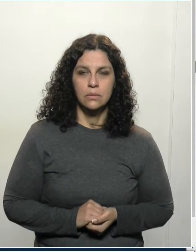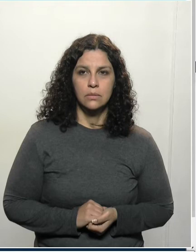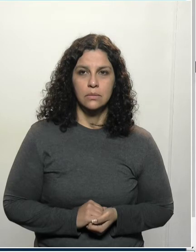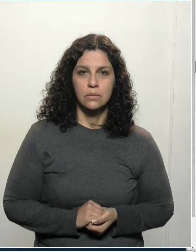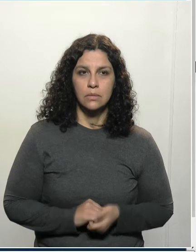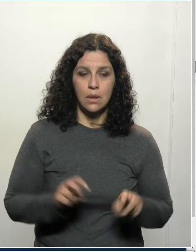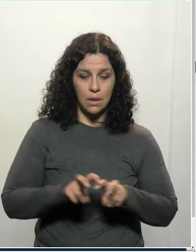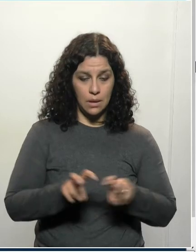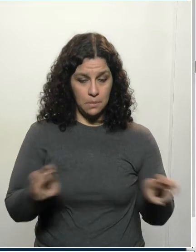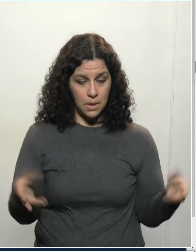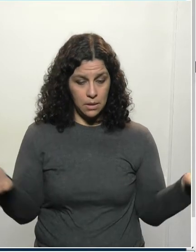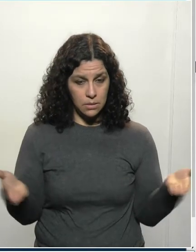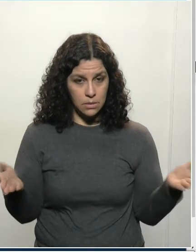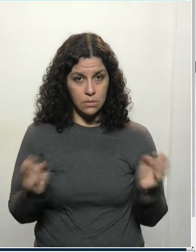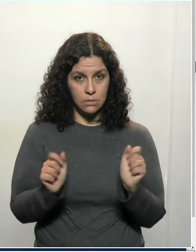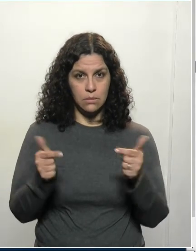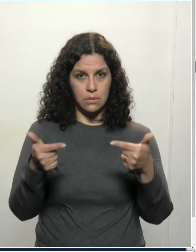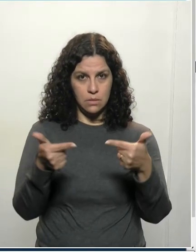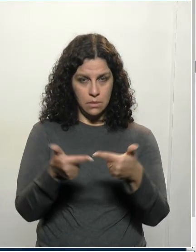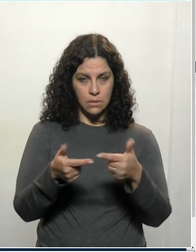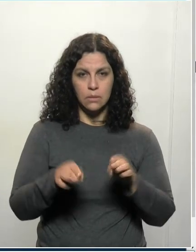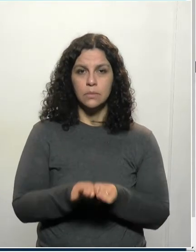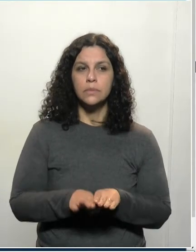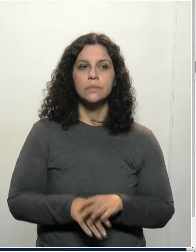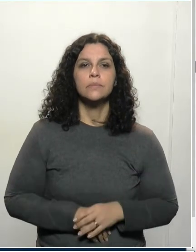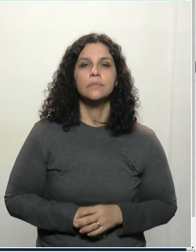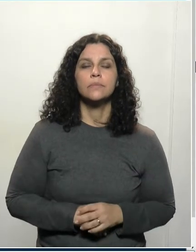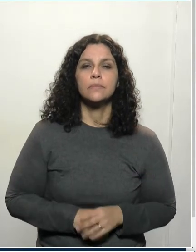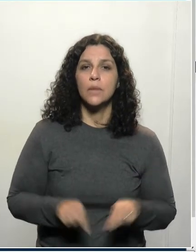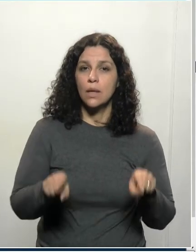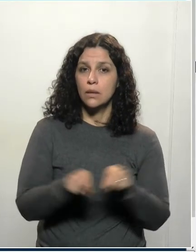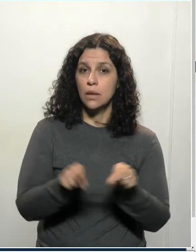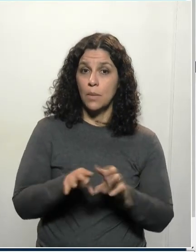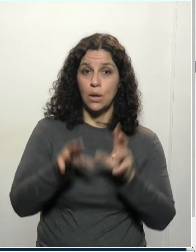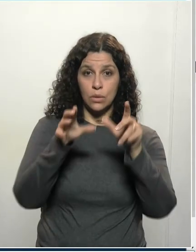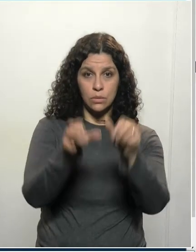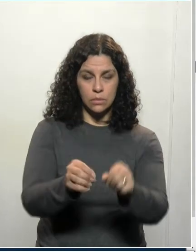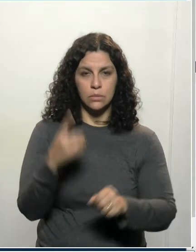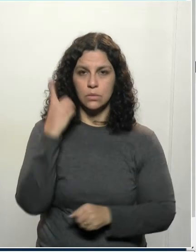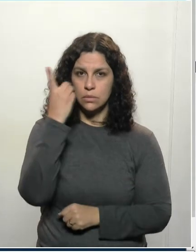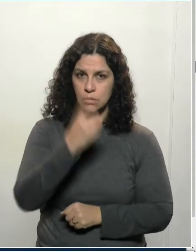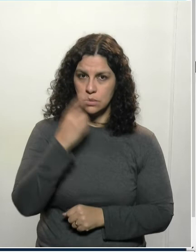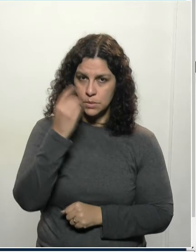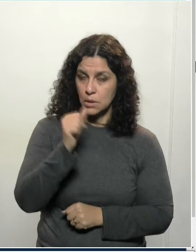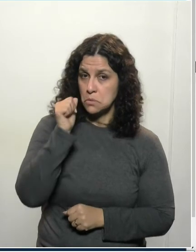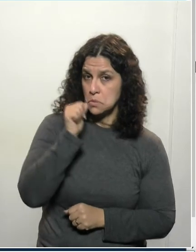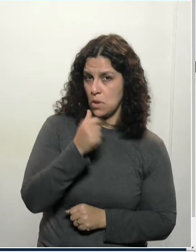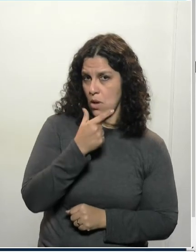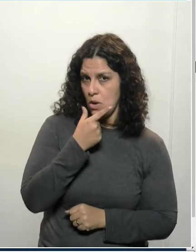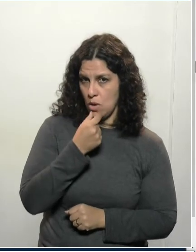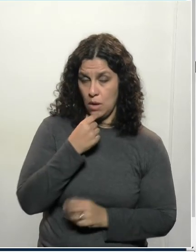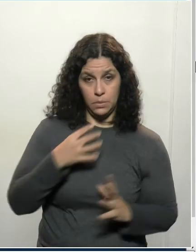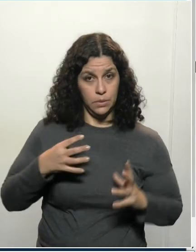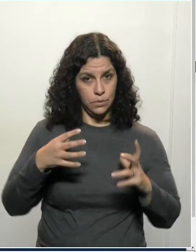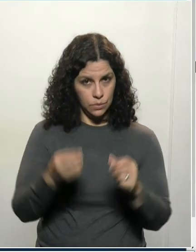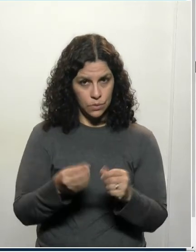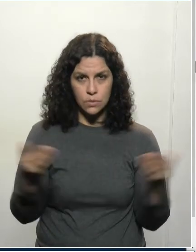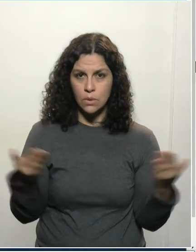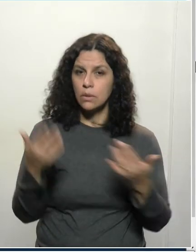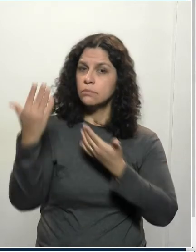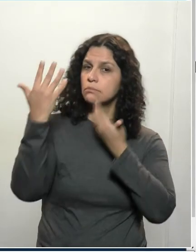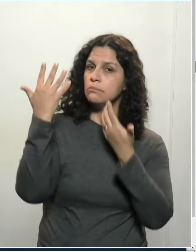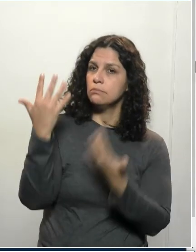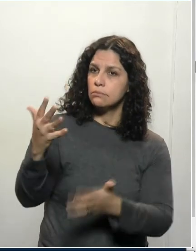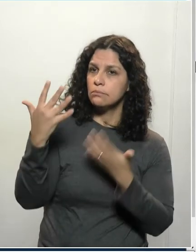A mesa executiva da Assembleia e todos os senhores deputados e deputadas